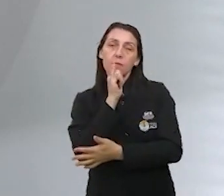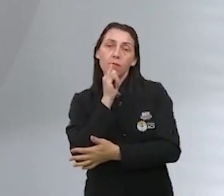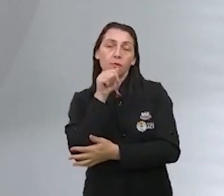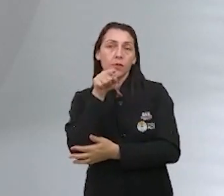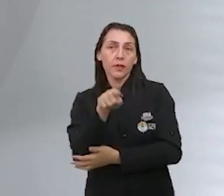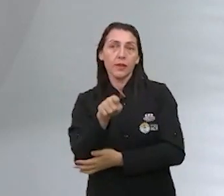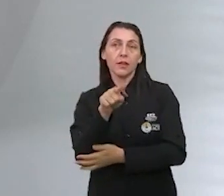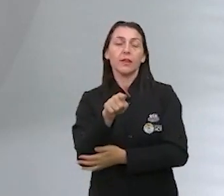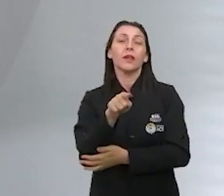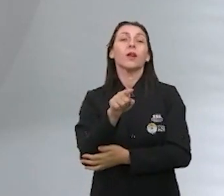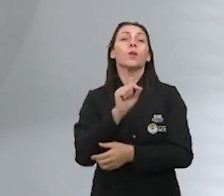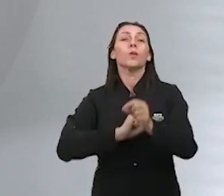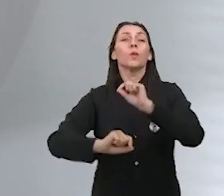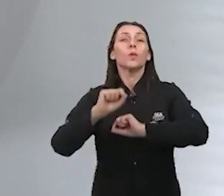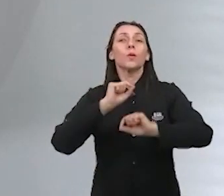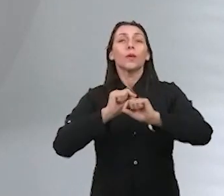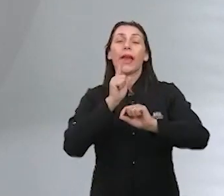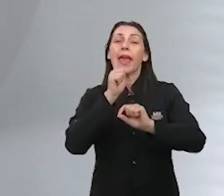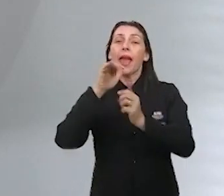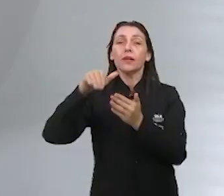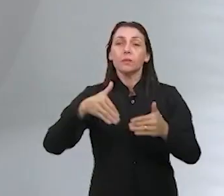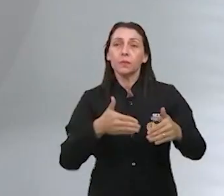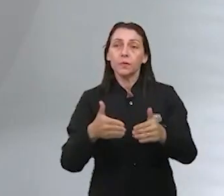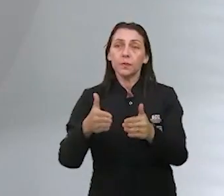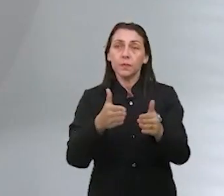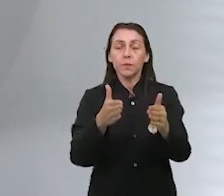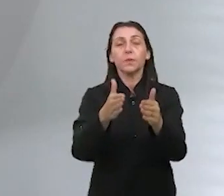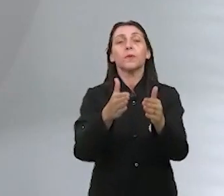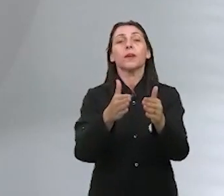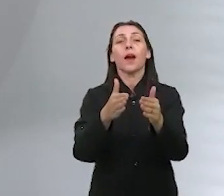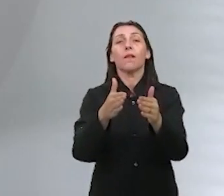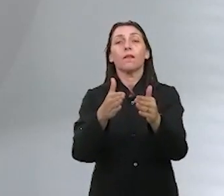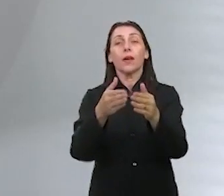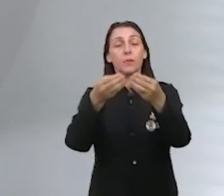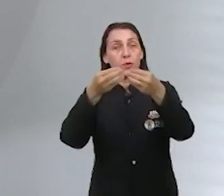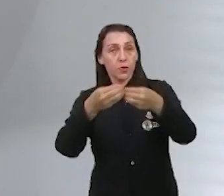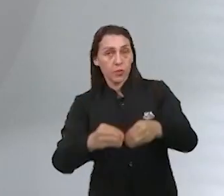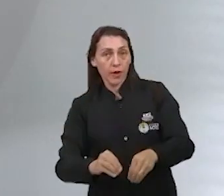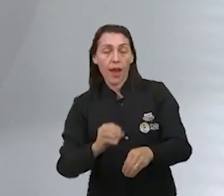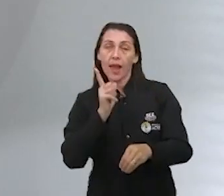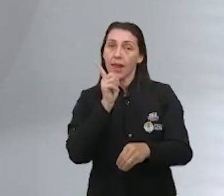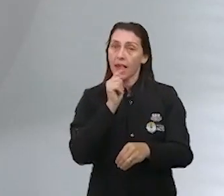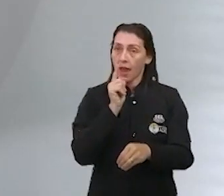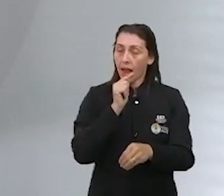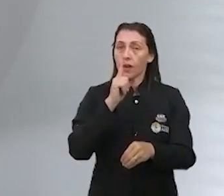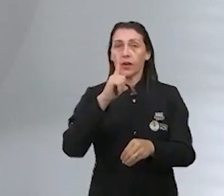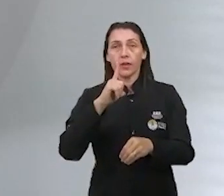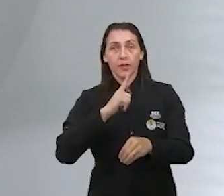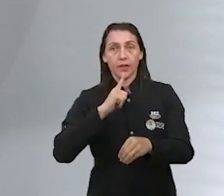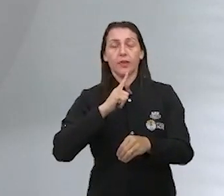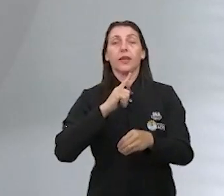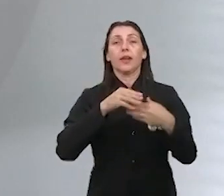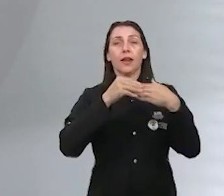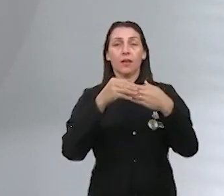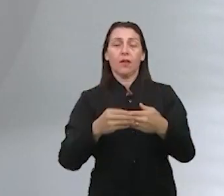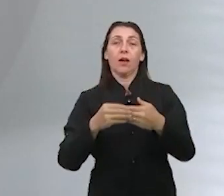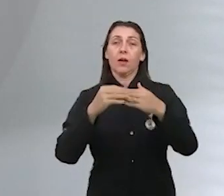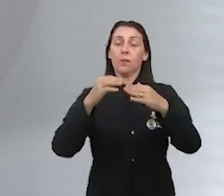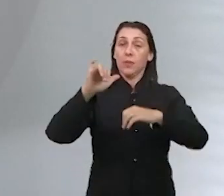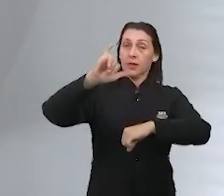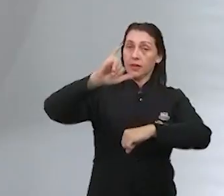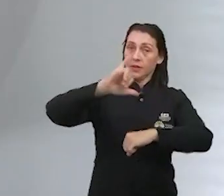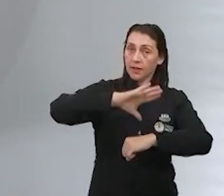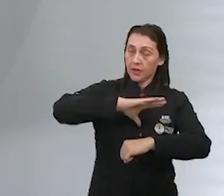você vai minar a nascente de rios, igarapés, e aí cursos d'água que existiam, que abasteciam cidades, vilarejos,